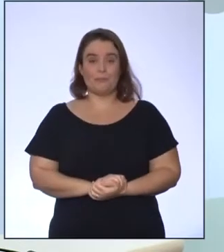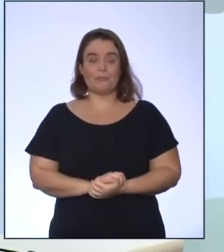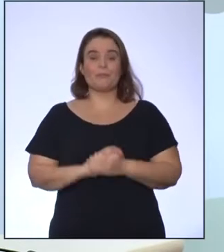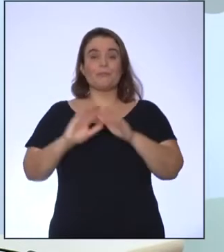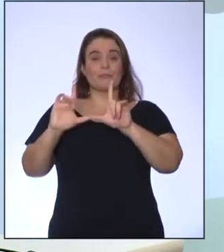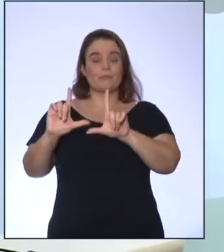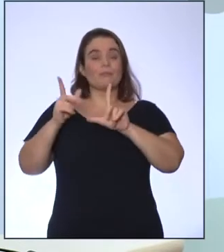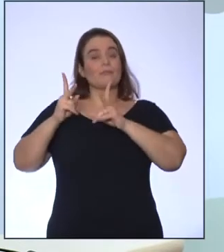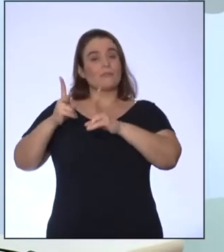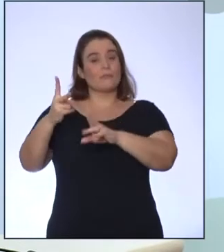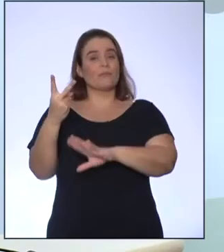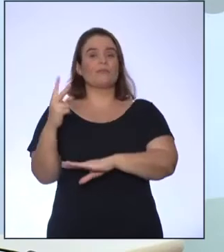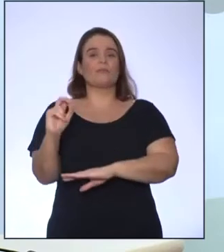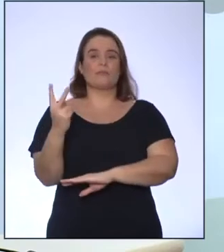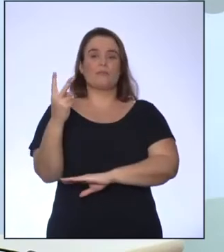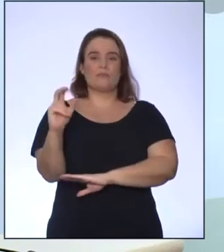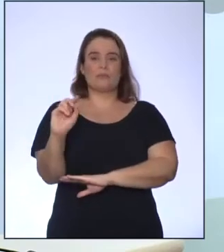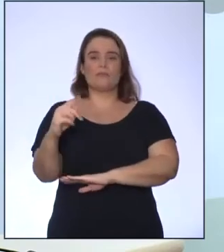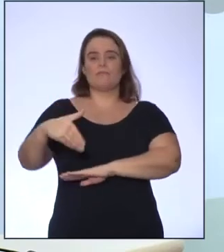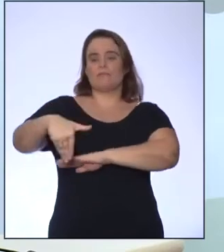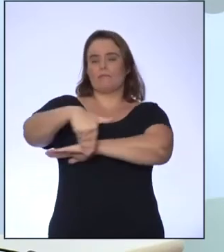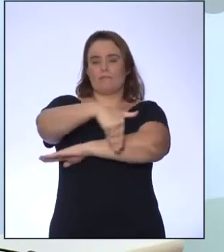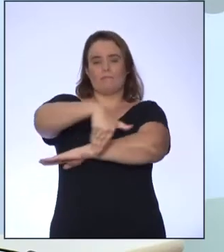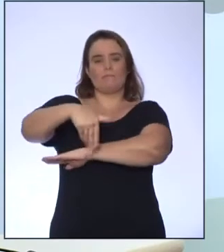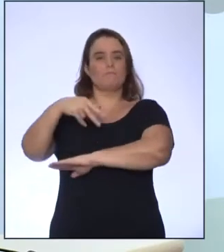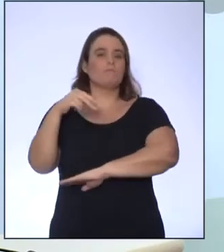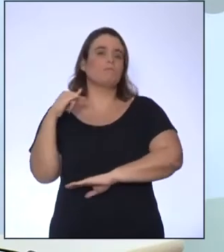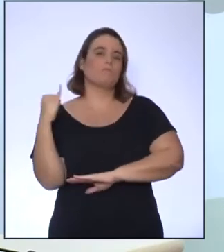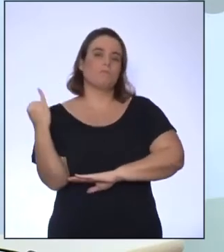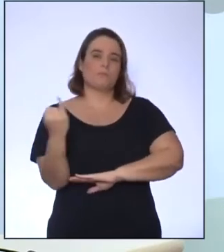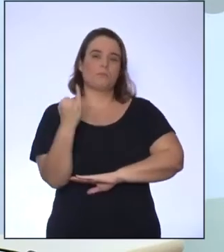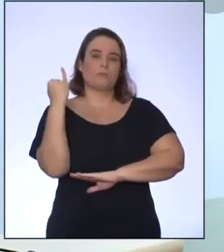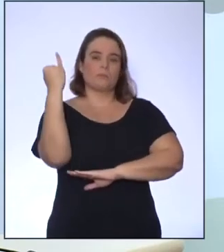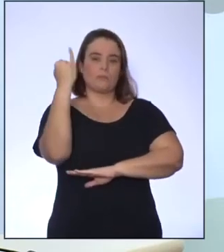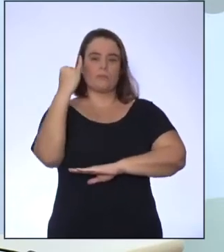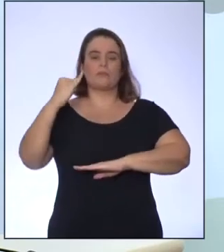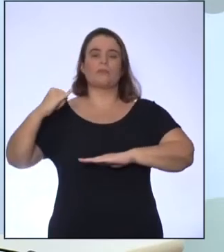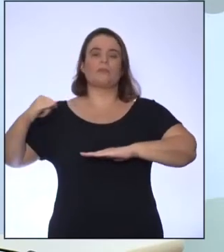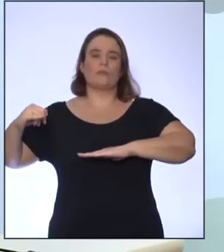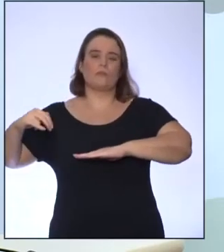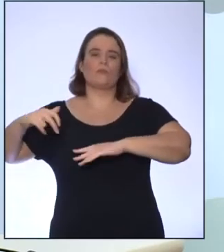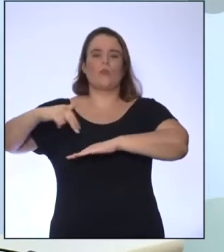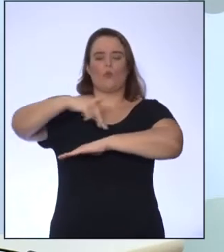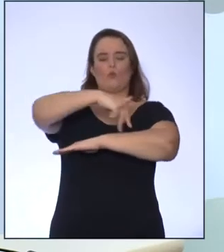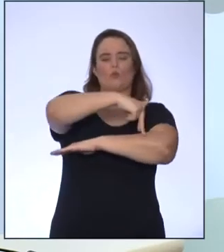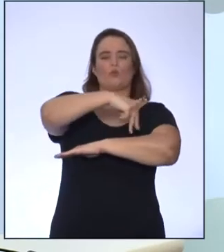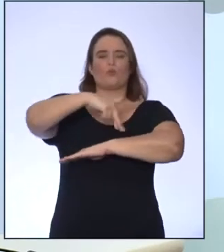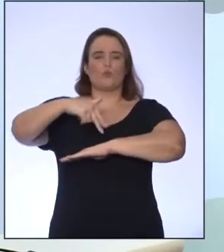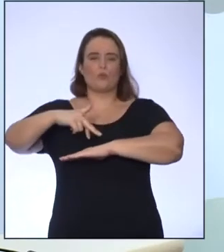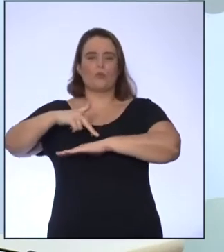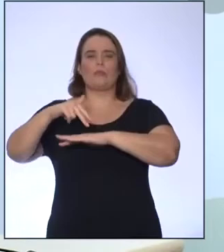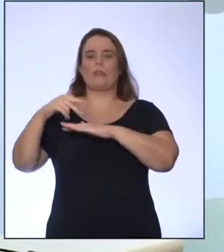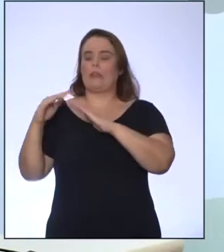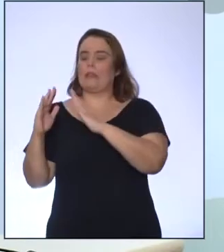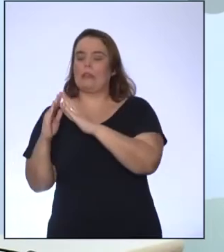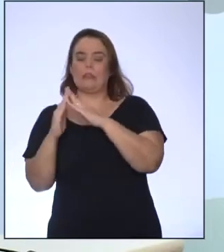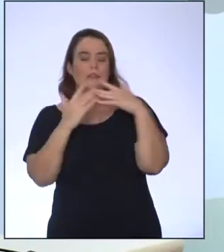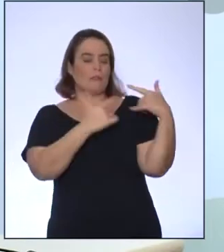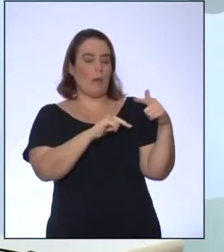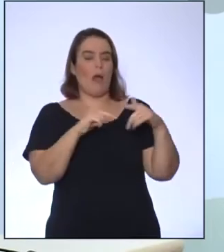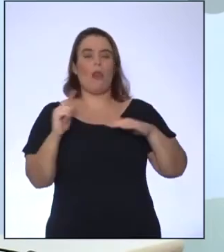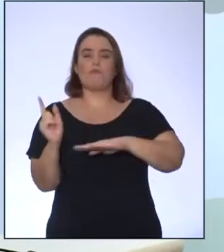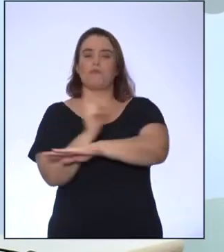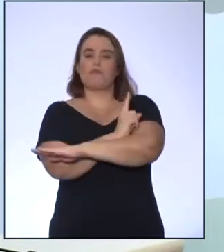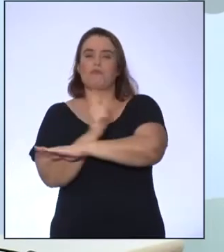2020, né, sendo uma importante avenida, né, para as pessoas se deslocarem para casa, para o trabalho, né, a gente fala